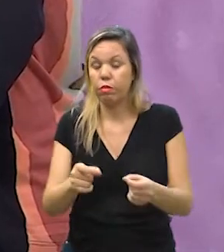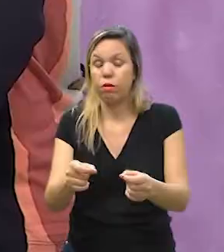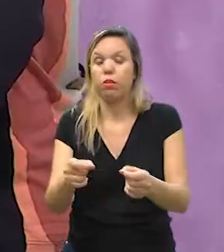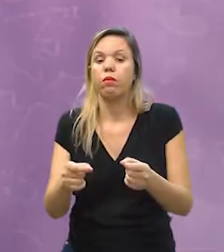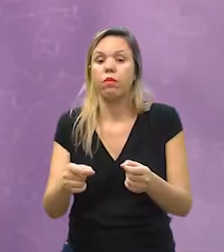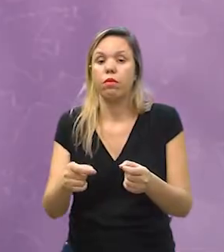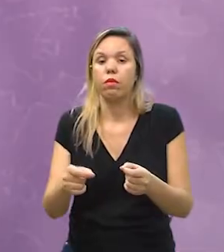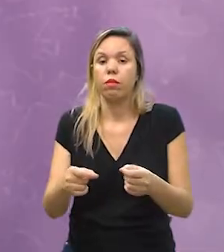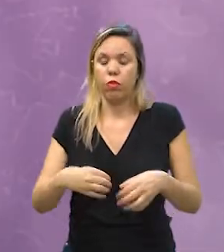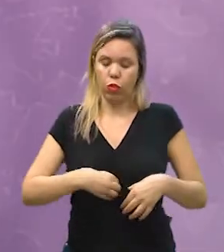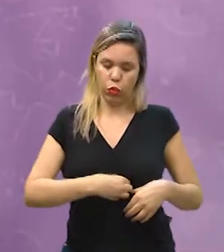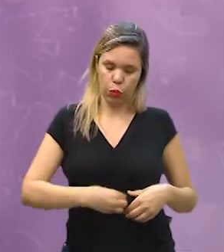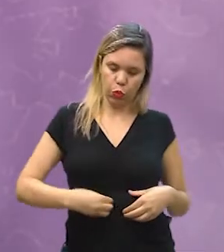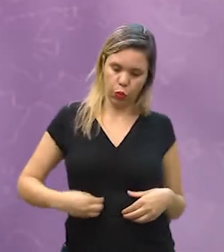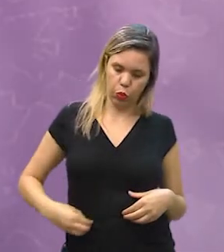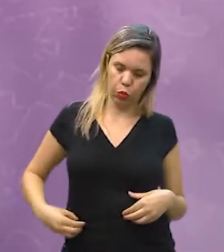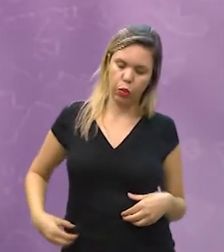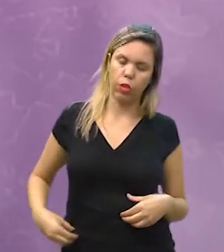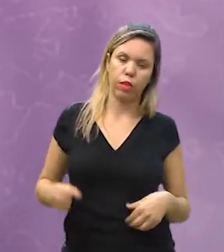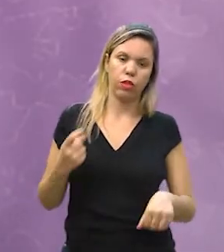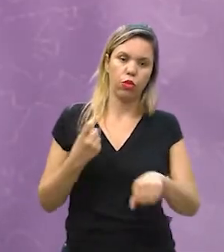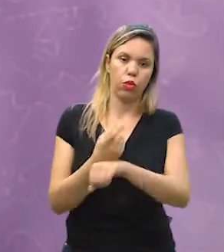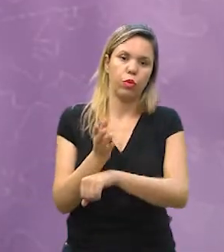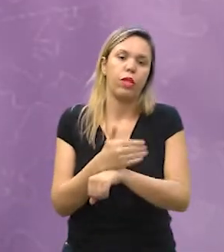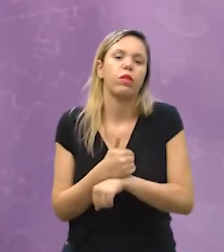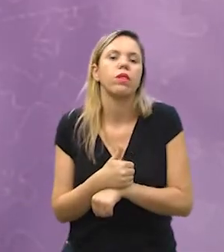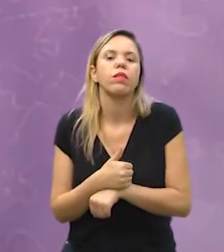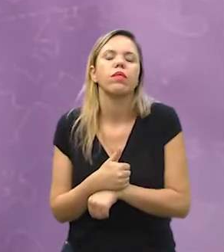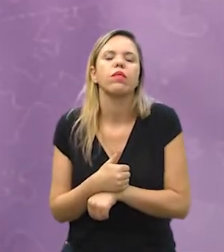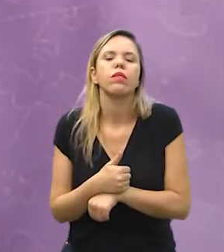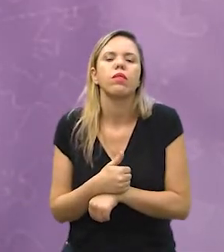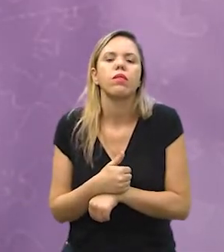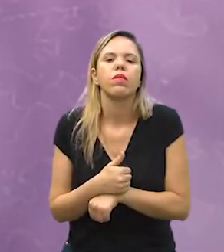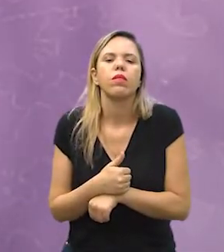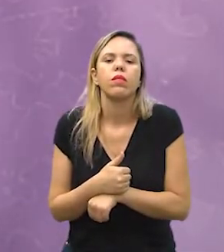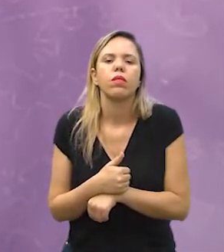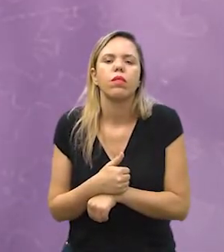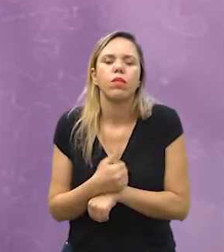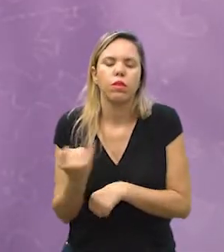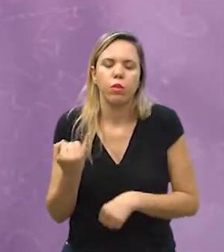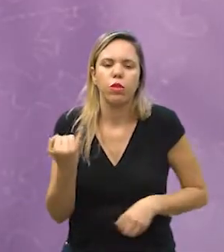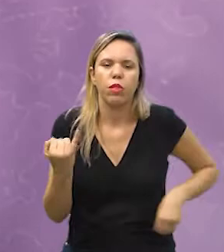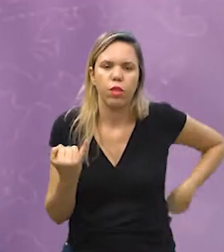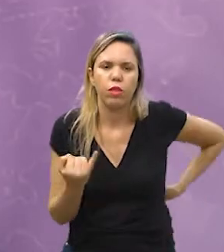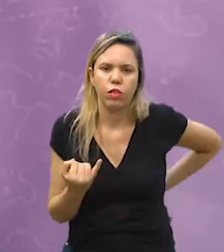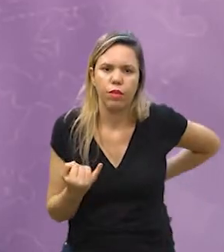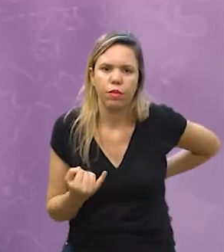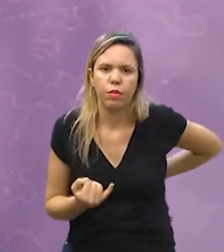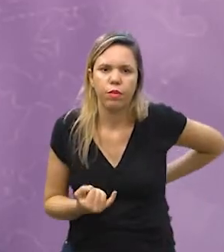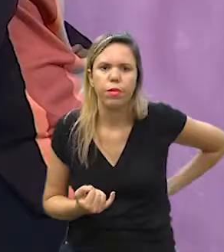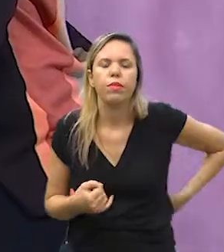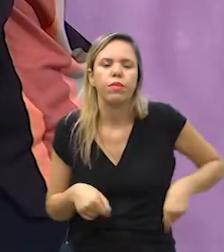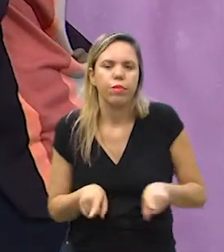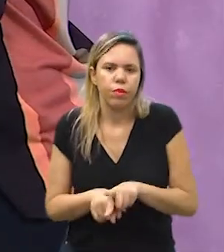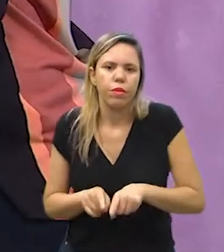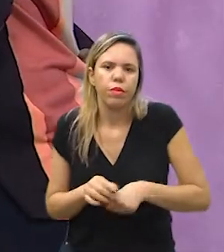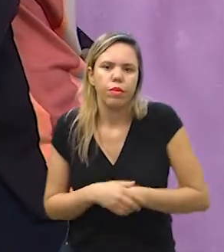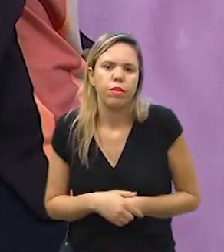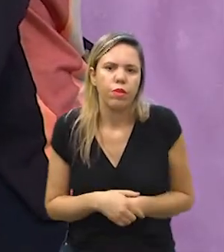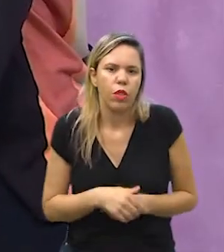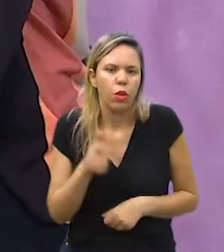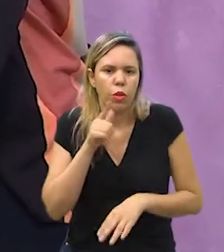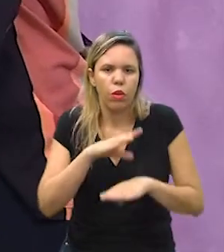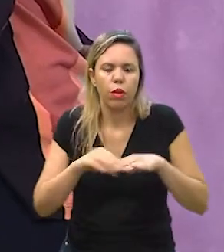cólon. Se descoberto antes, né, doutor? O diagnóstico precoce é super importante nesse caso também. Você consegue curar